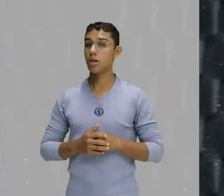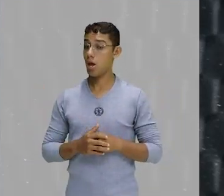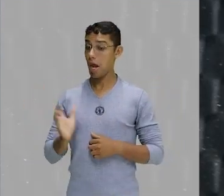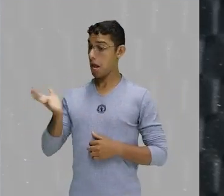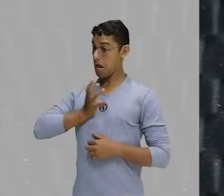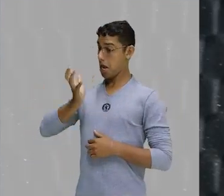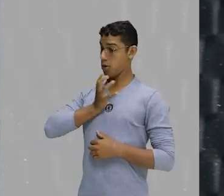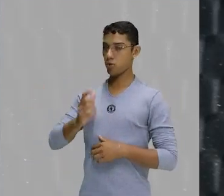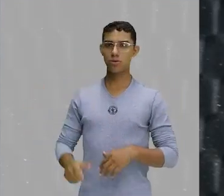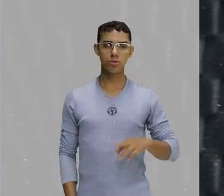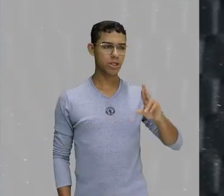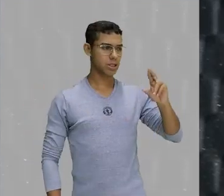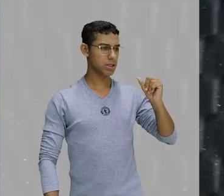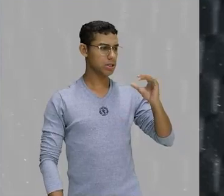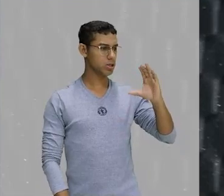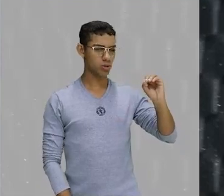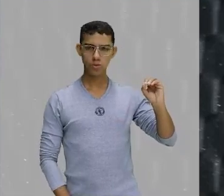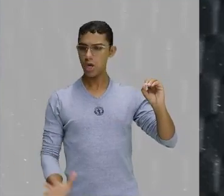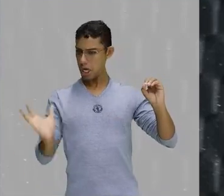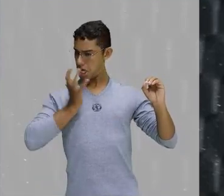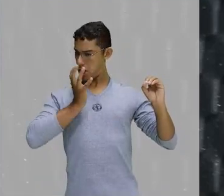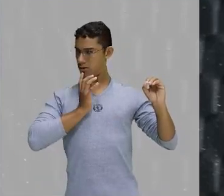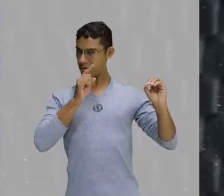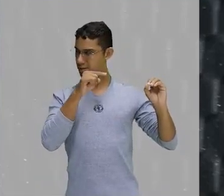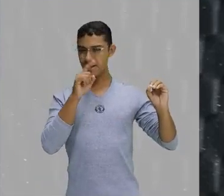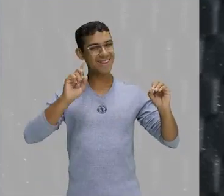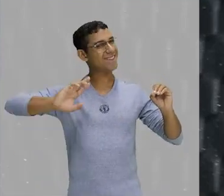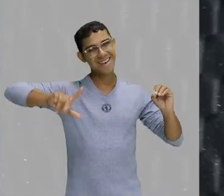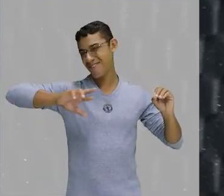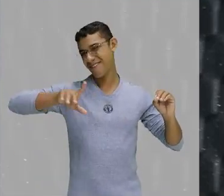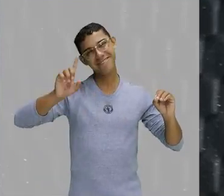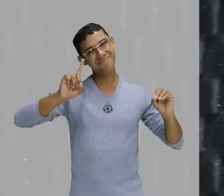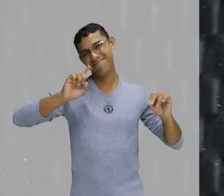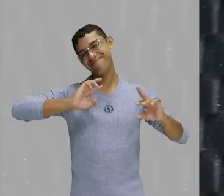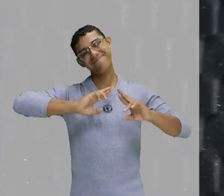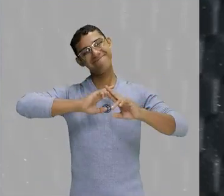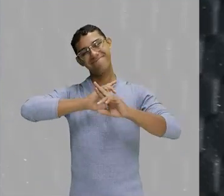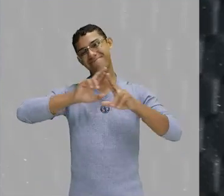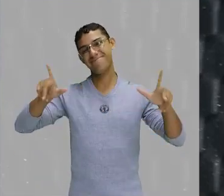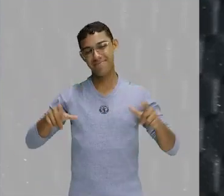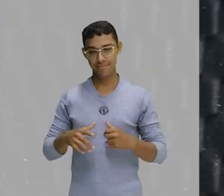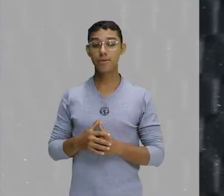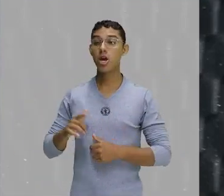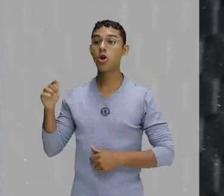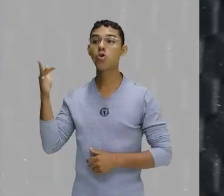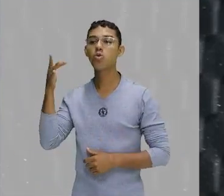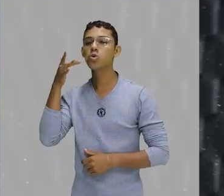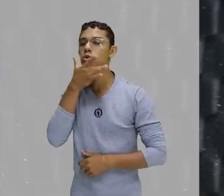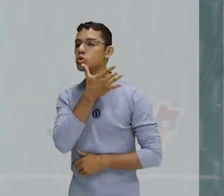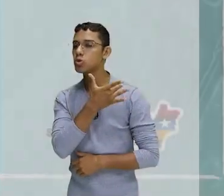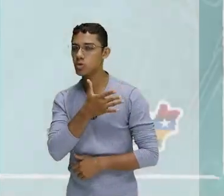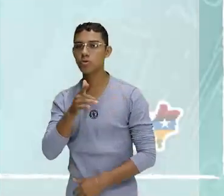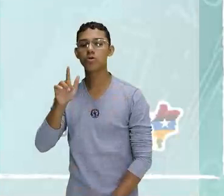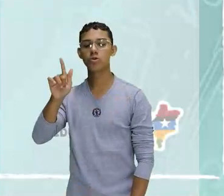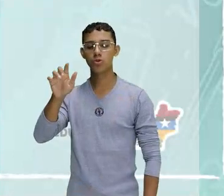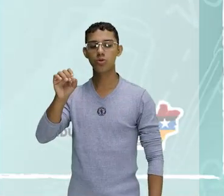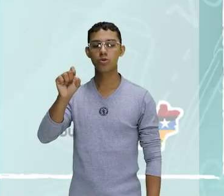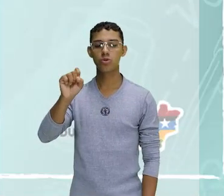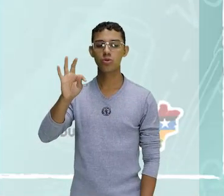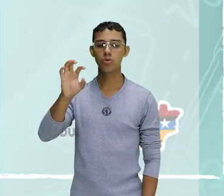dinheiro, tá? Então, rico lá na Espanha, significa para nós aqui gostoso.